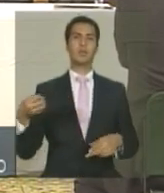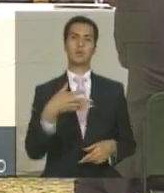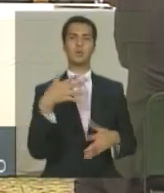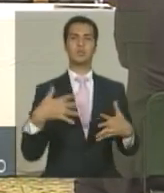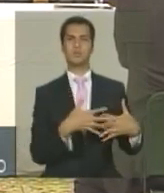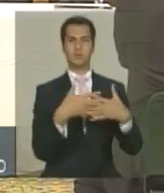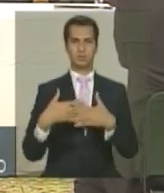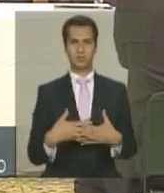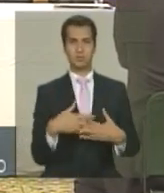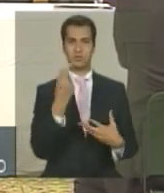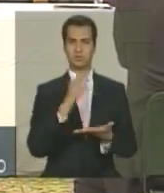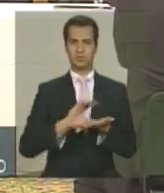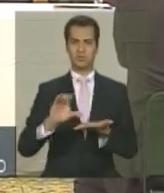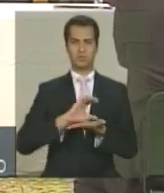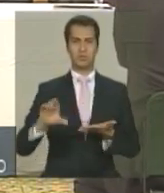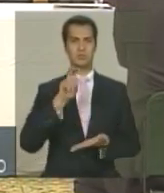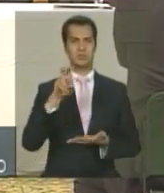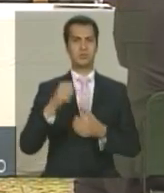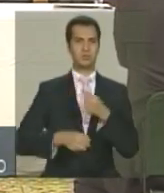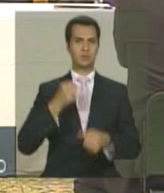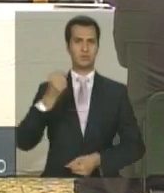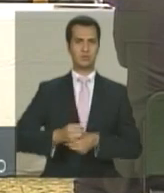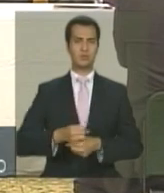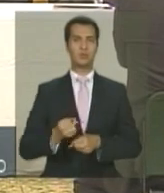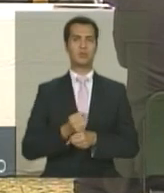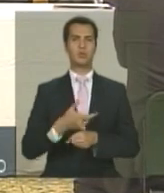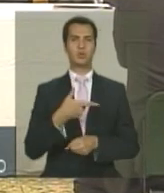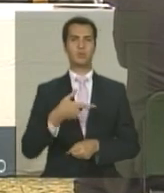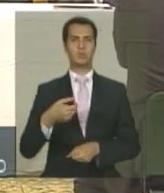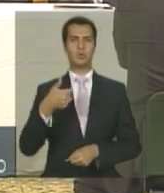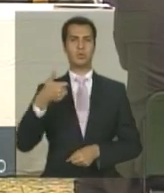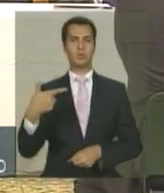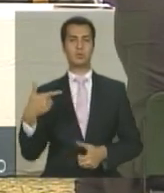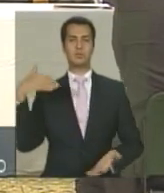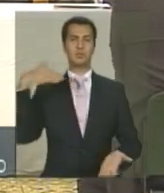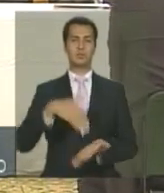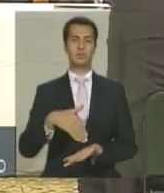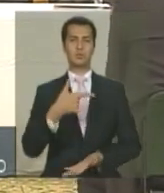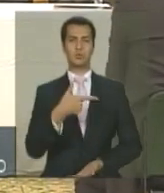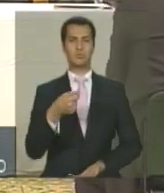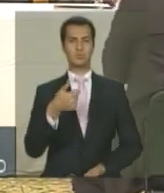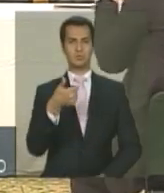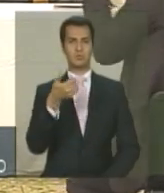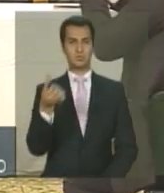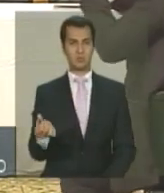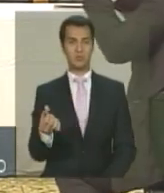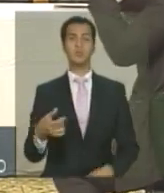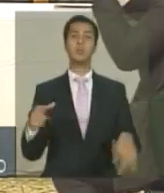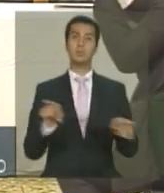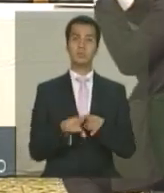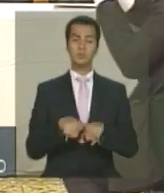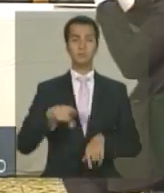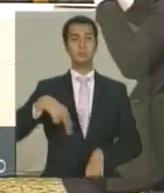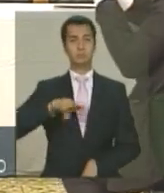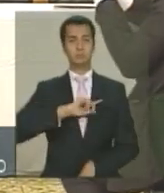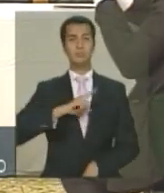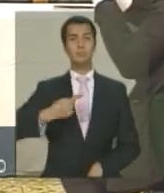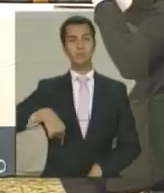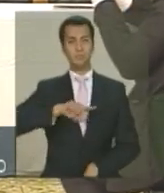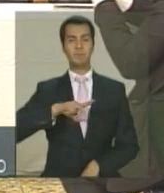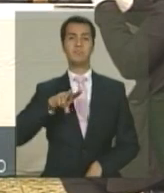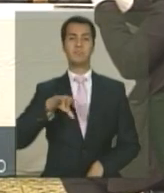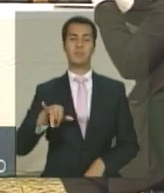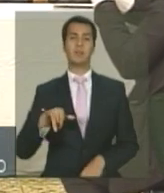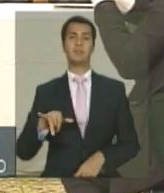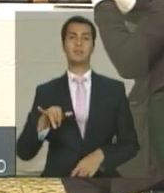período de 5 anos, 2012 a 2016. Nós vamos entrar em novos segmentos do setor